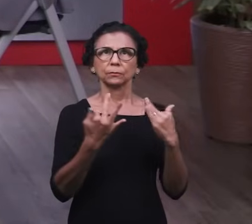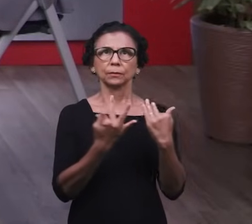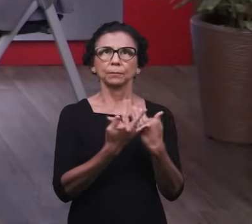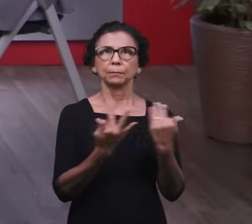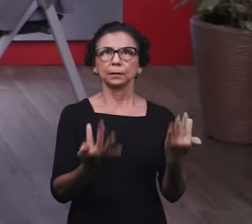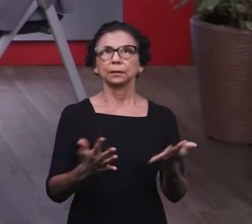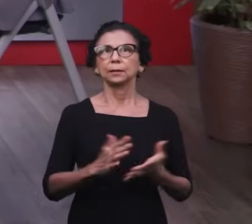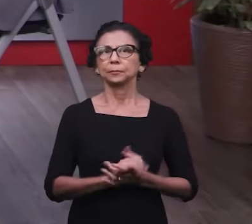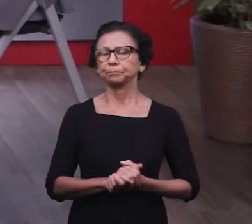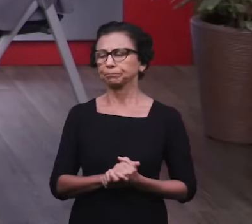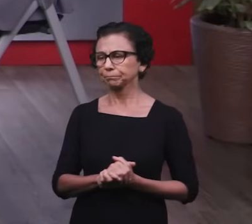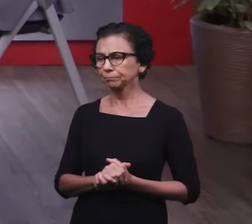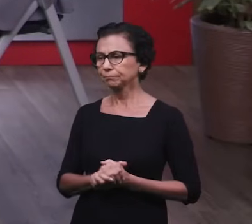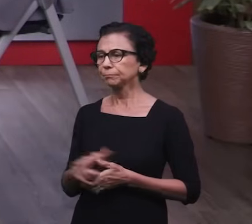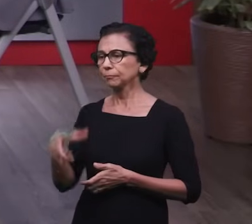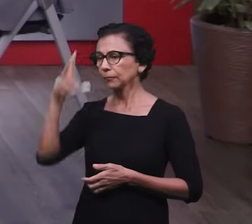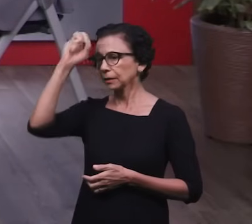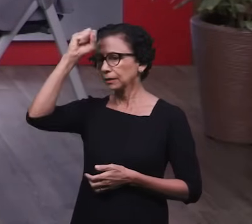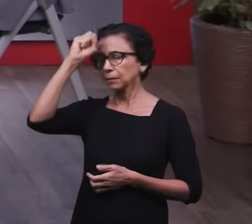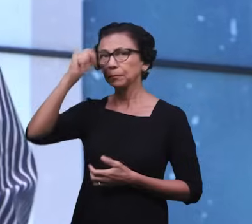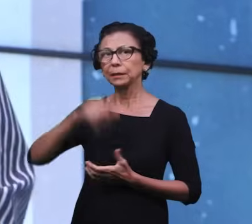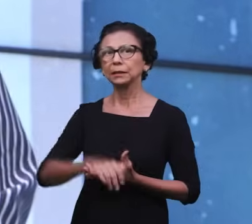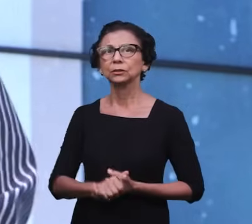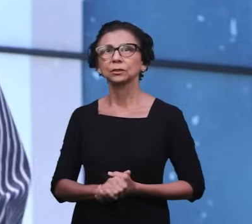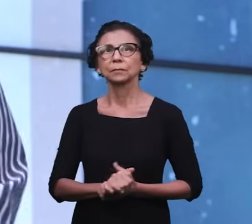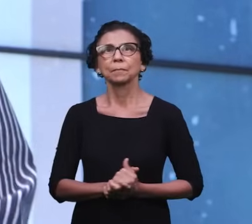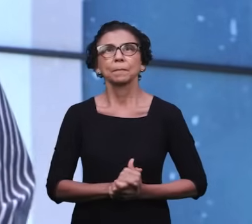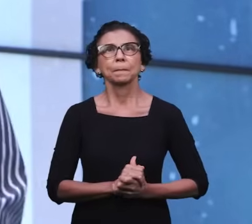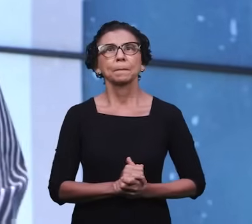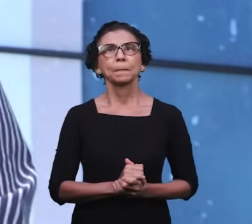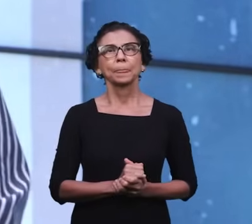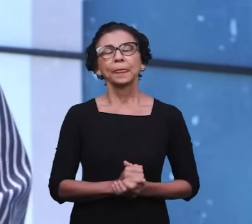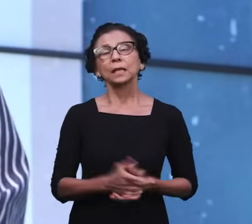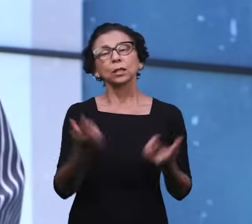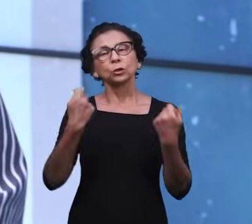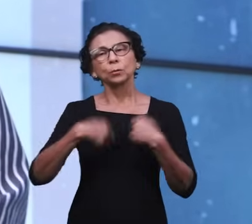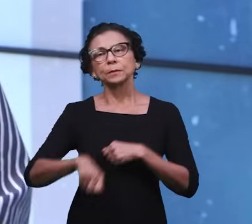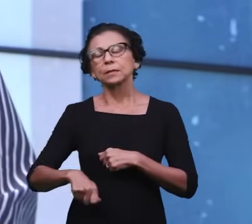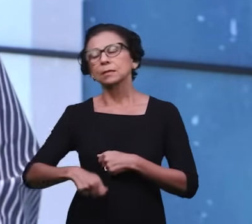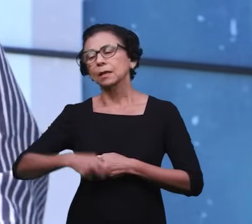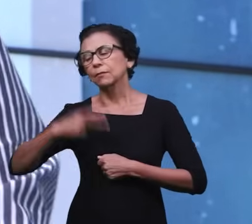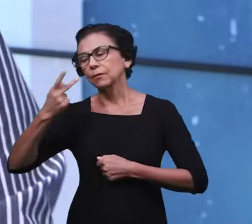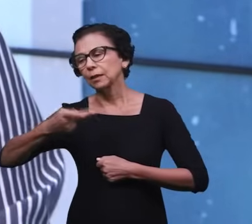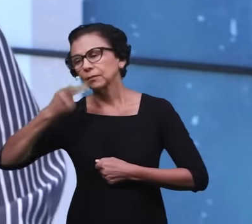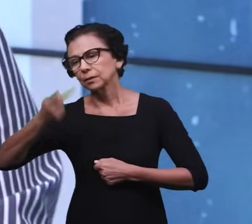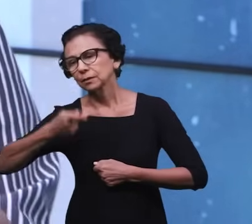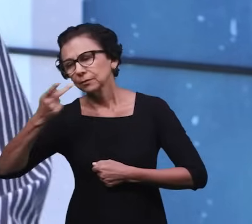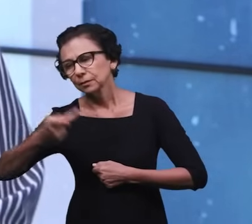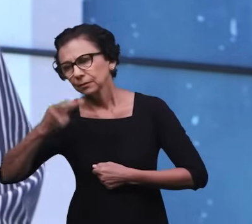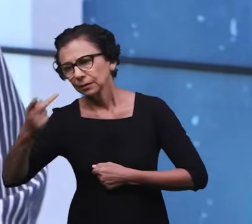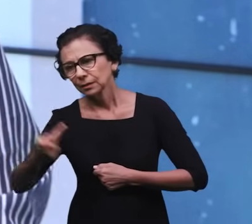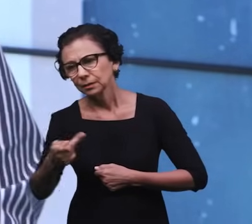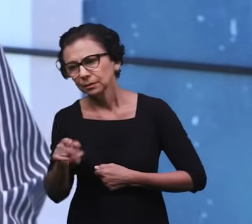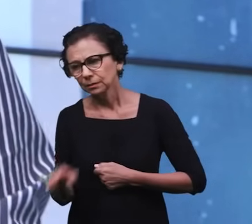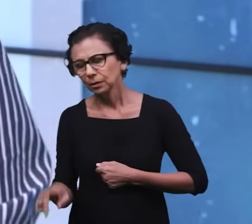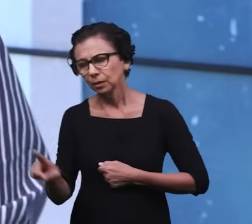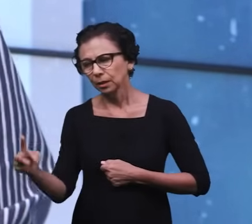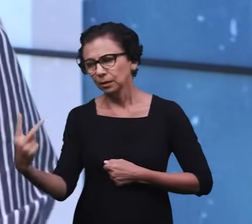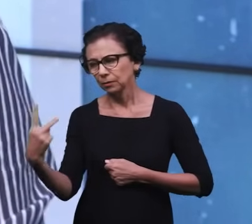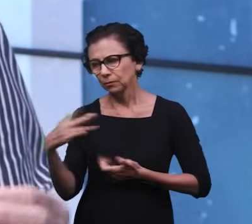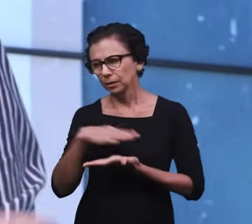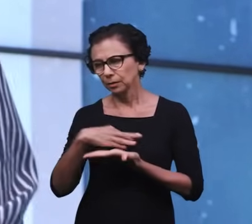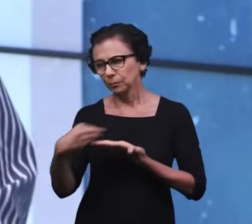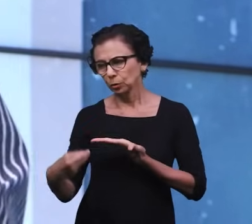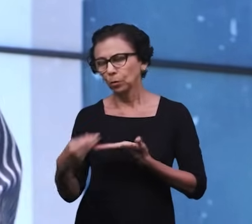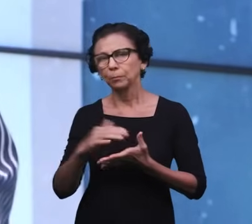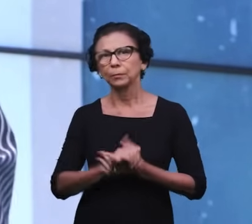tô vendo por imitação. Às vezes, coisa que eu nem tô precisando eu ficar batendo na tecla. Uhum. Mas é assim, se precisar